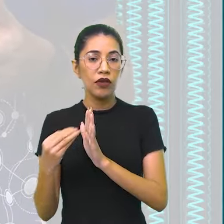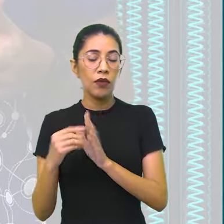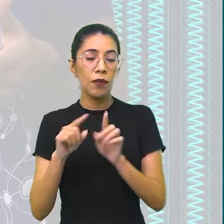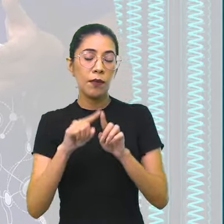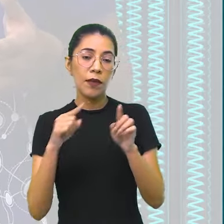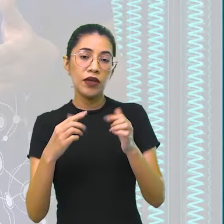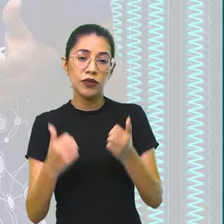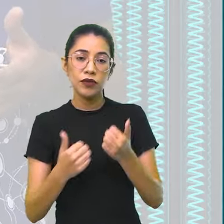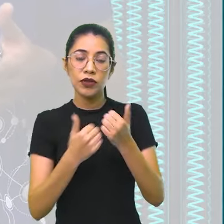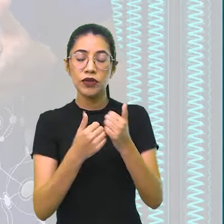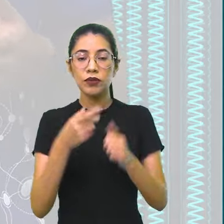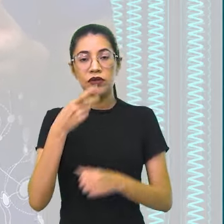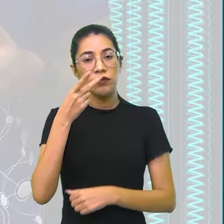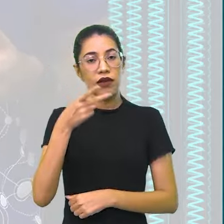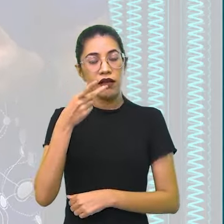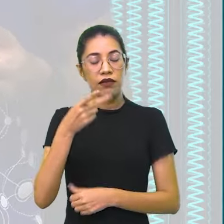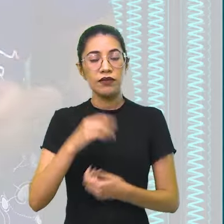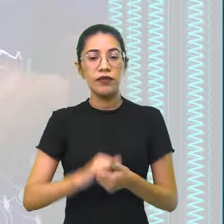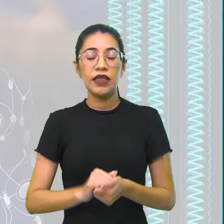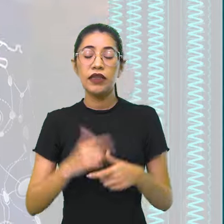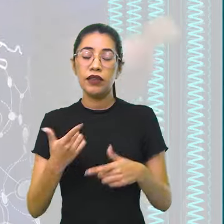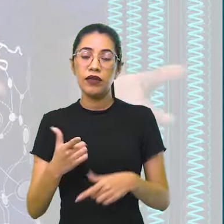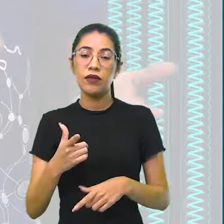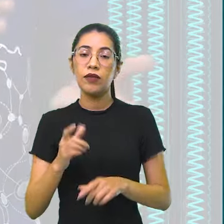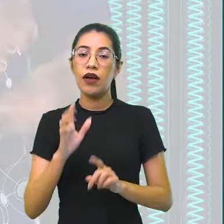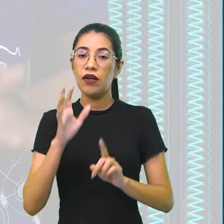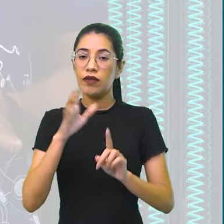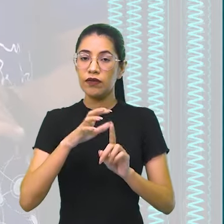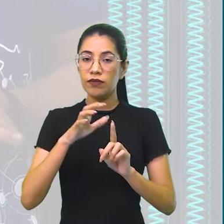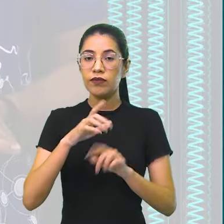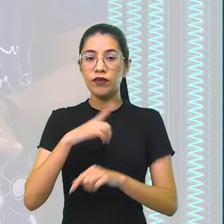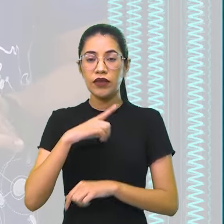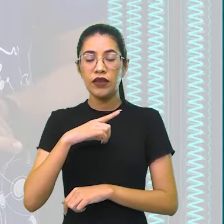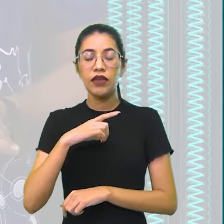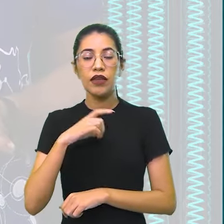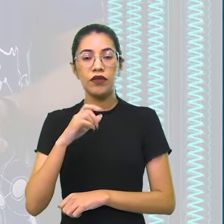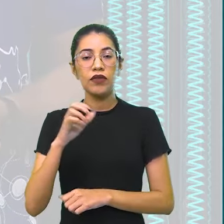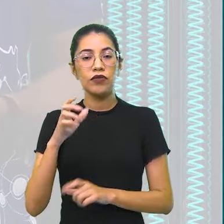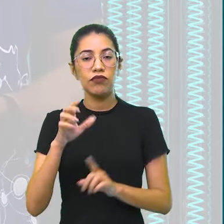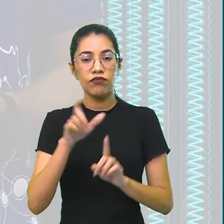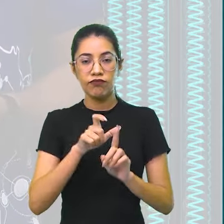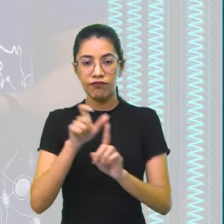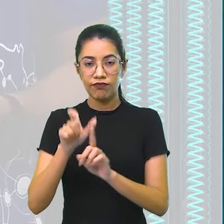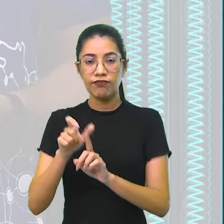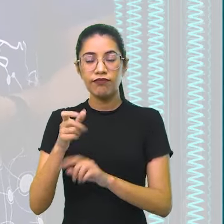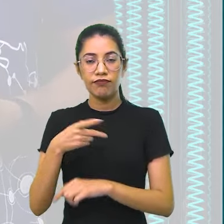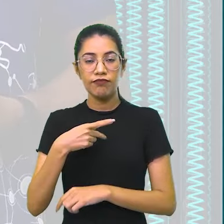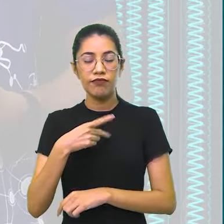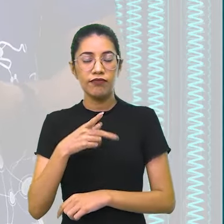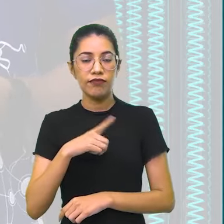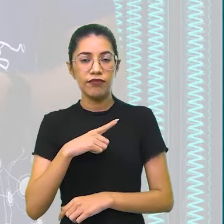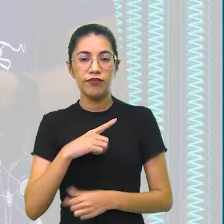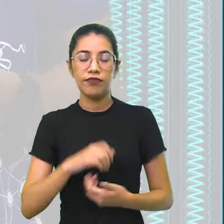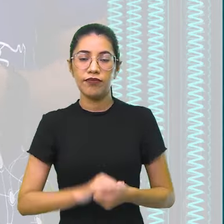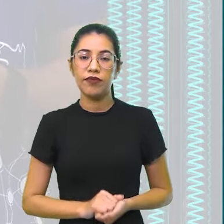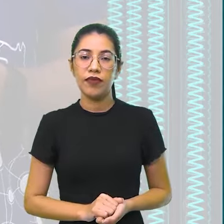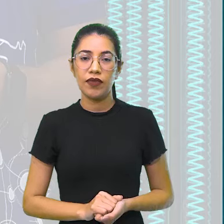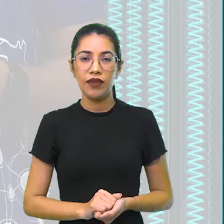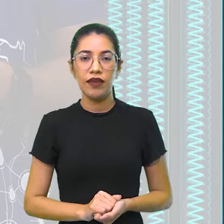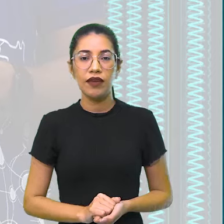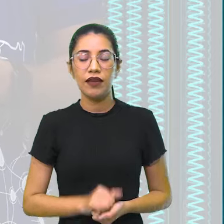minhas palavras. Ou seja, teve uma interferência aí na fala do nosso personagem, ok? Próximo